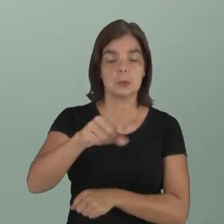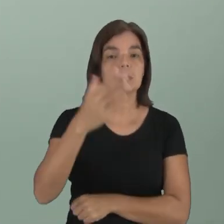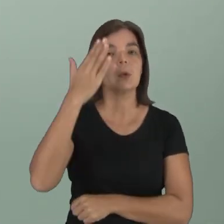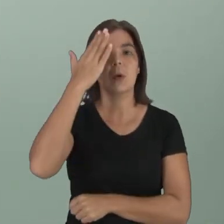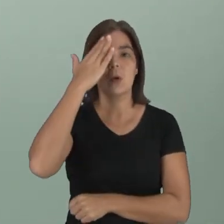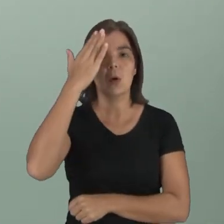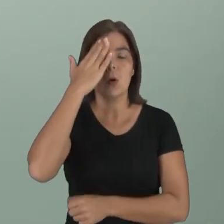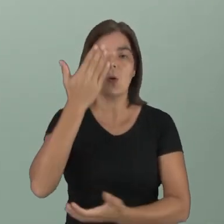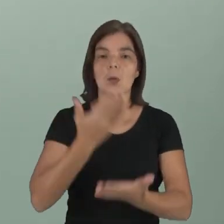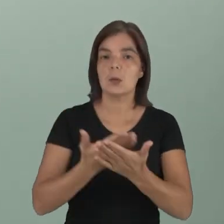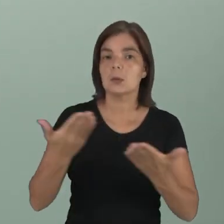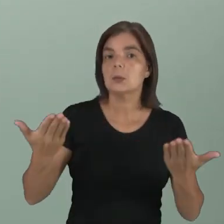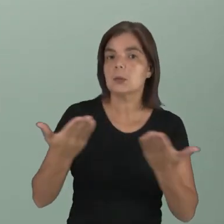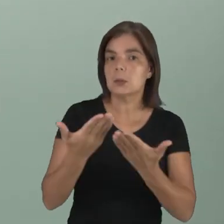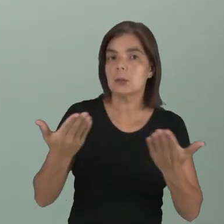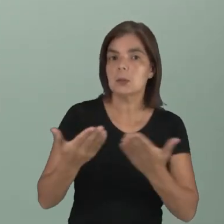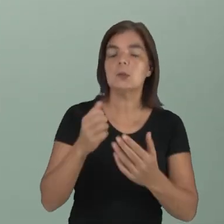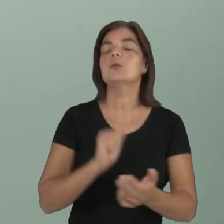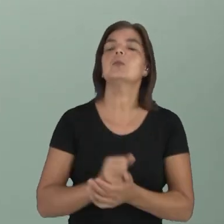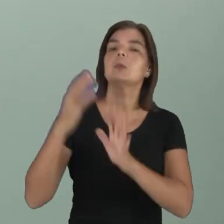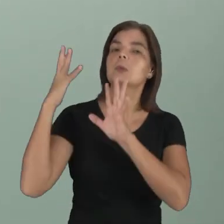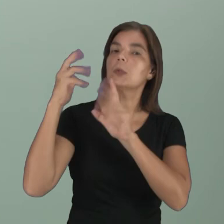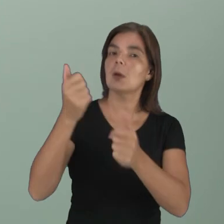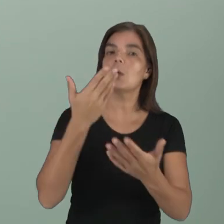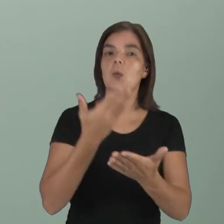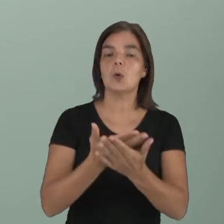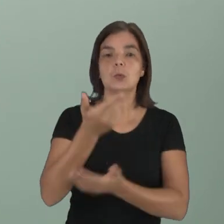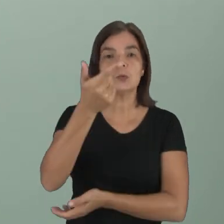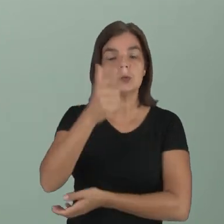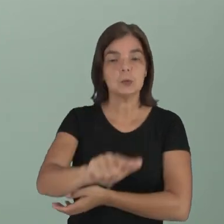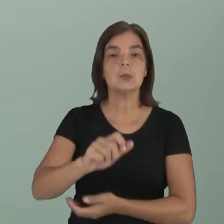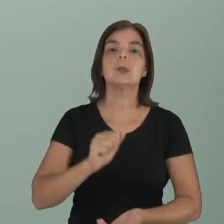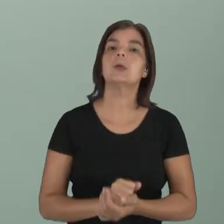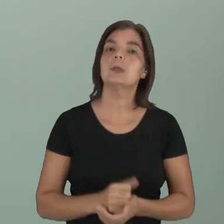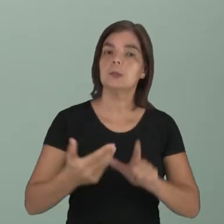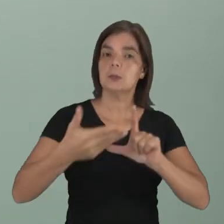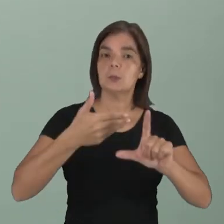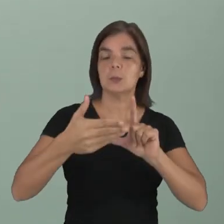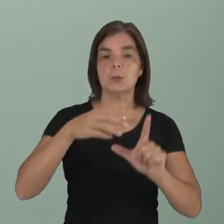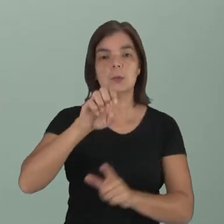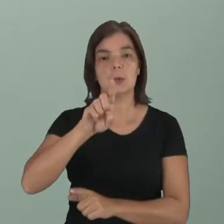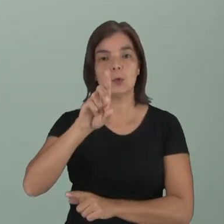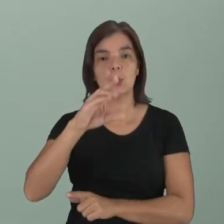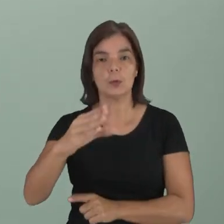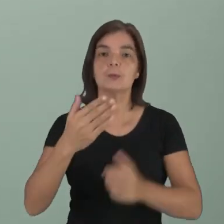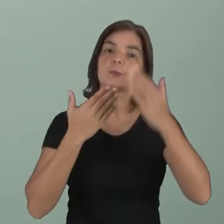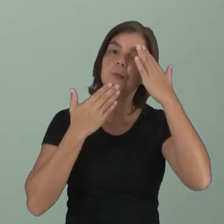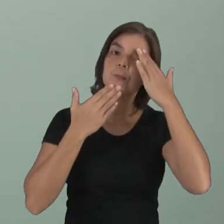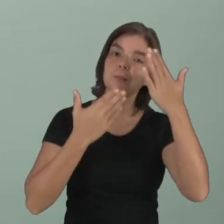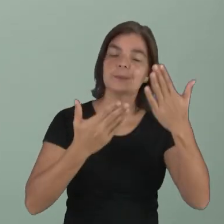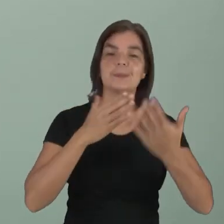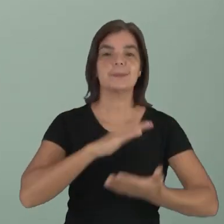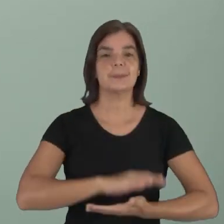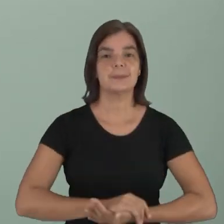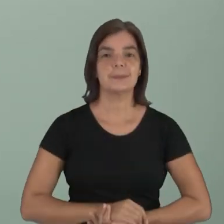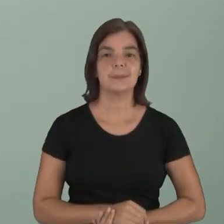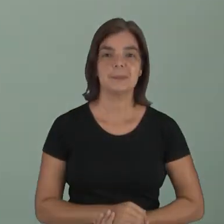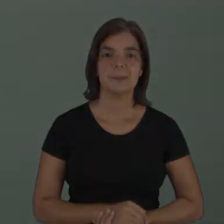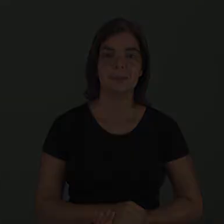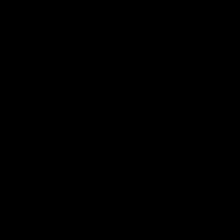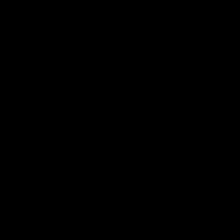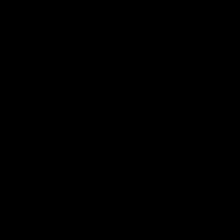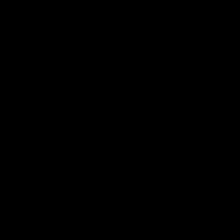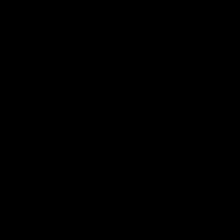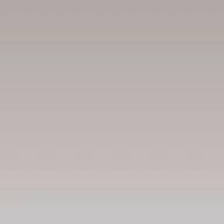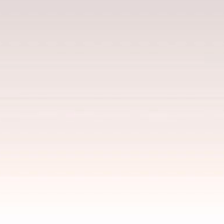tenham entendido a aula de hoje e para rever essa aula novamente, acessem o portal EducAcre. Obrigada!